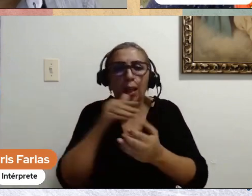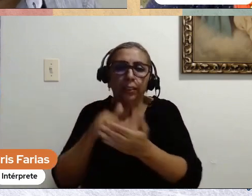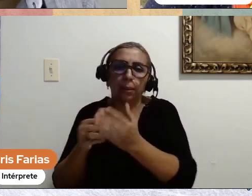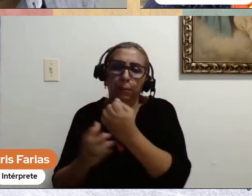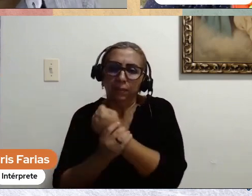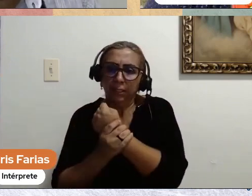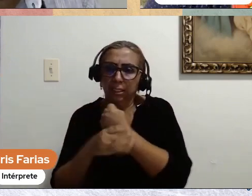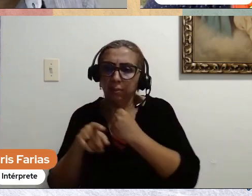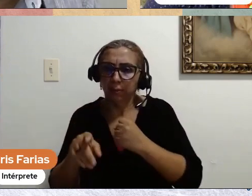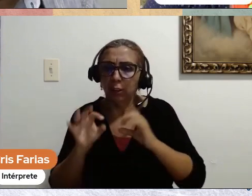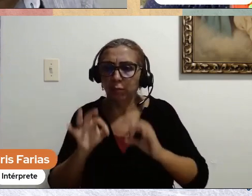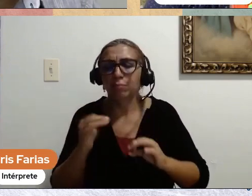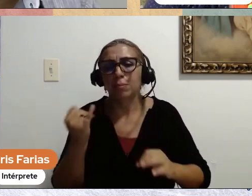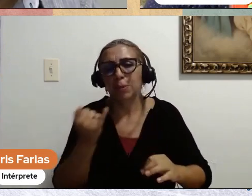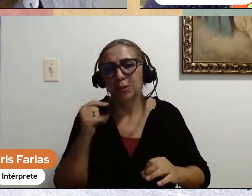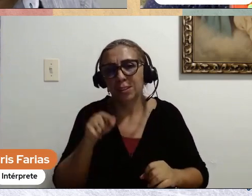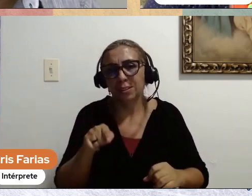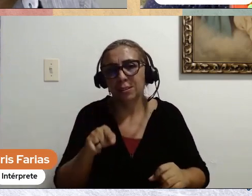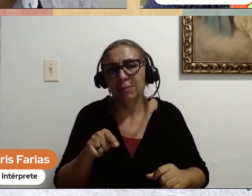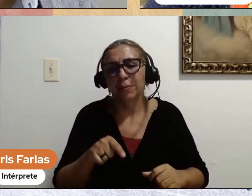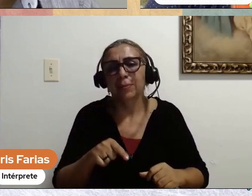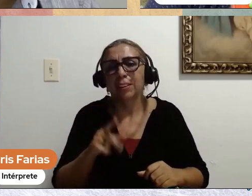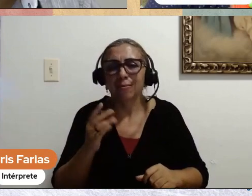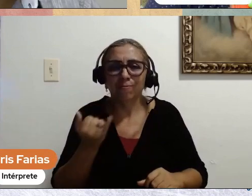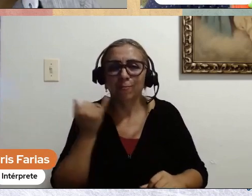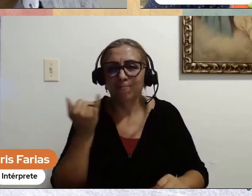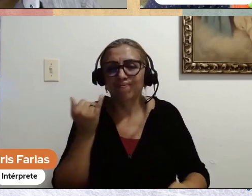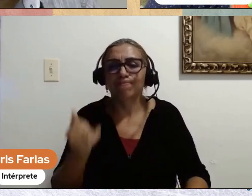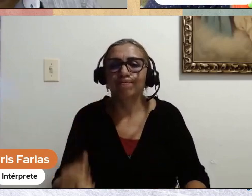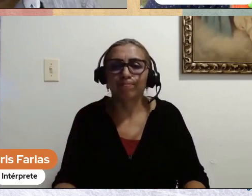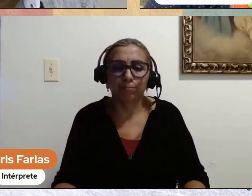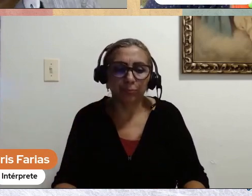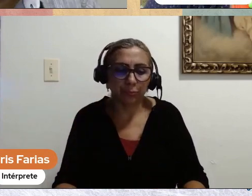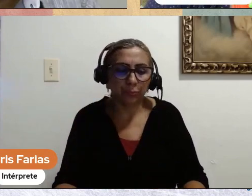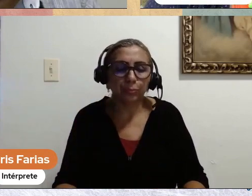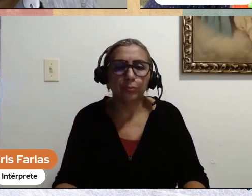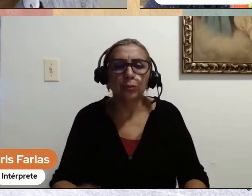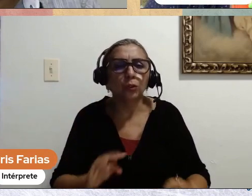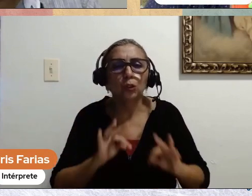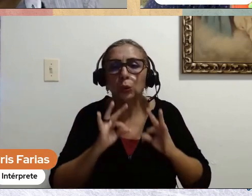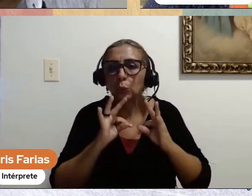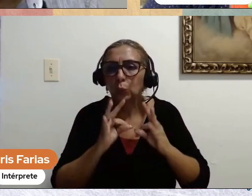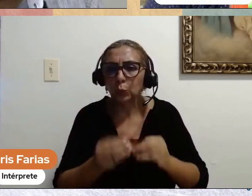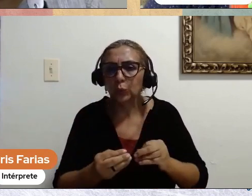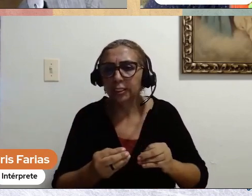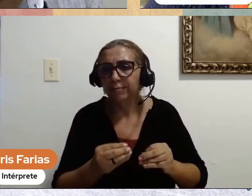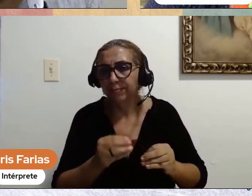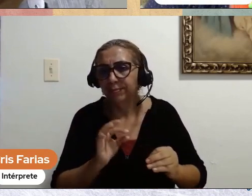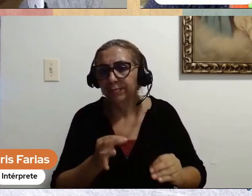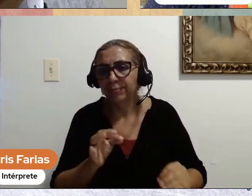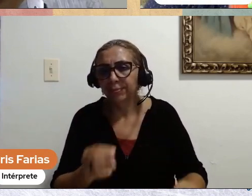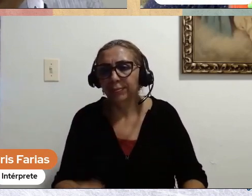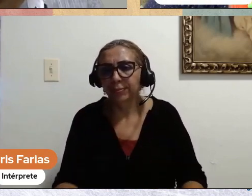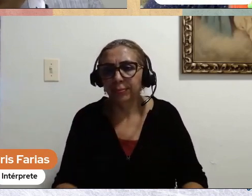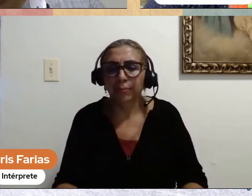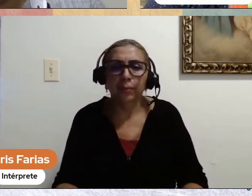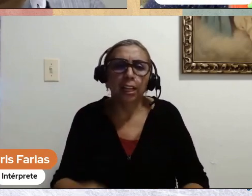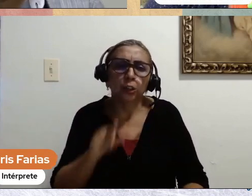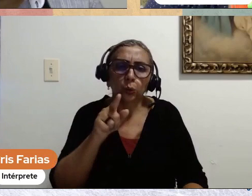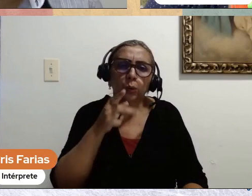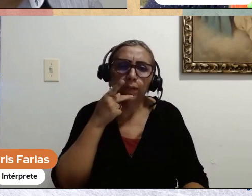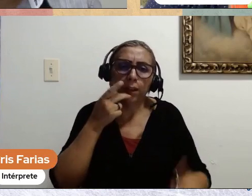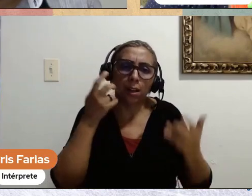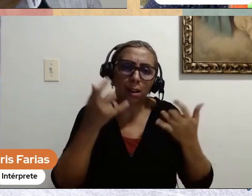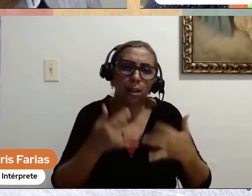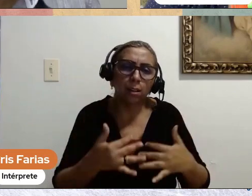confirma a importância dele, né? Ele é fundamental. Toda a curadoria, né? Sim. Na sua fala, eu